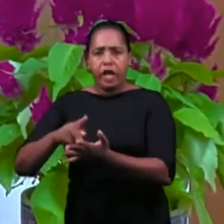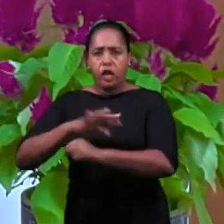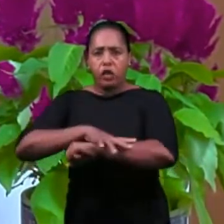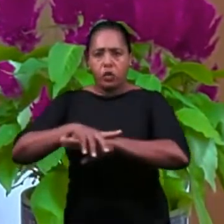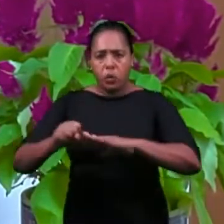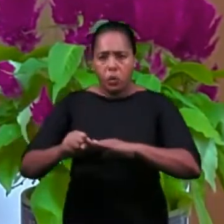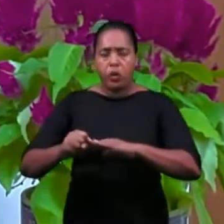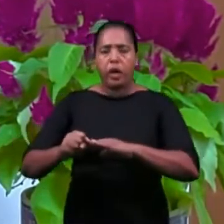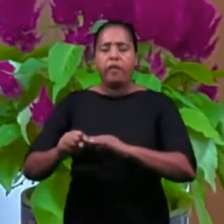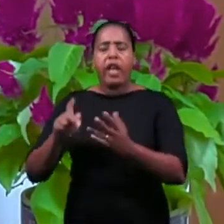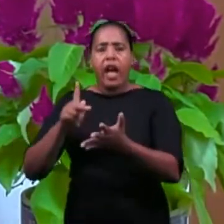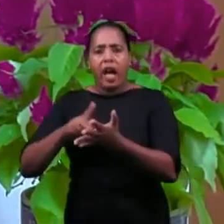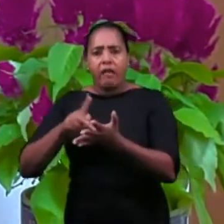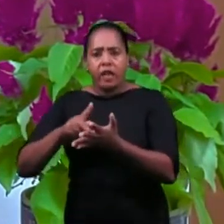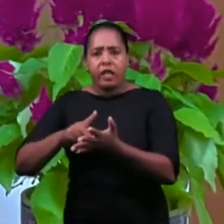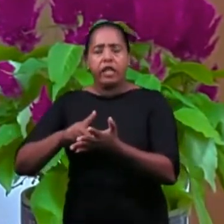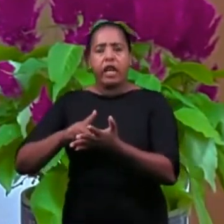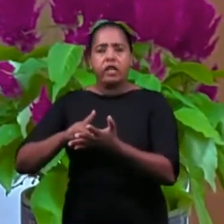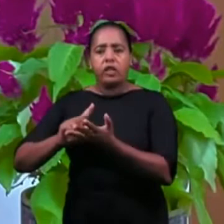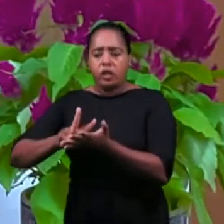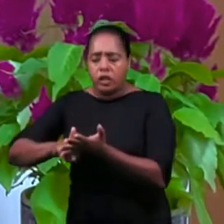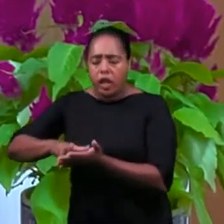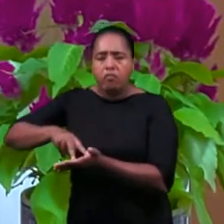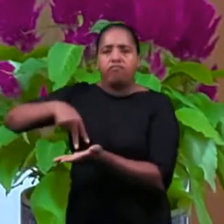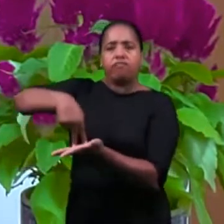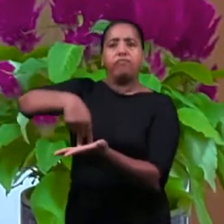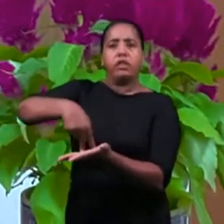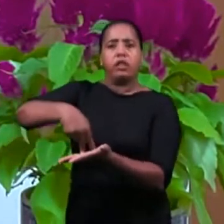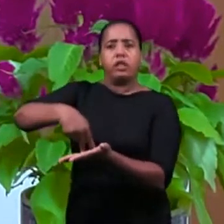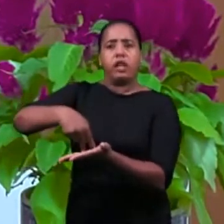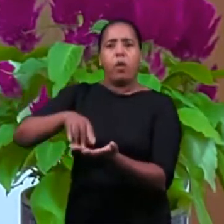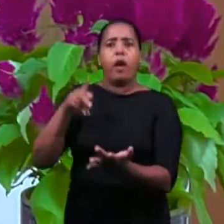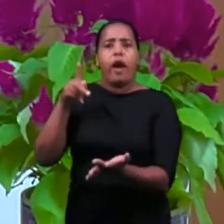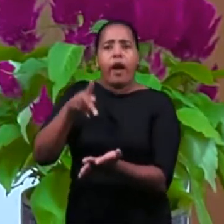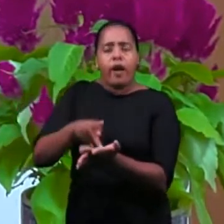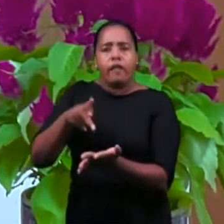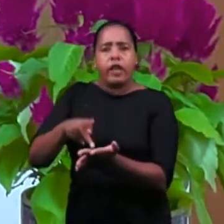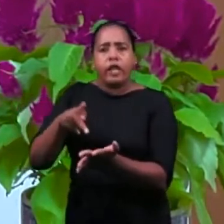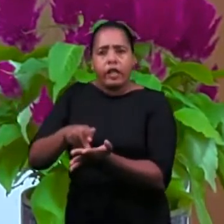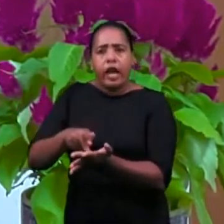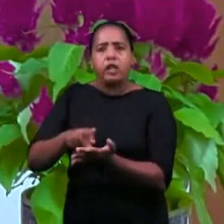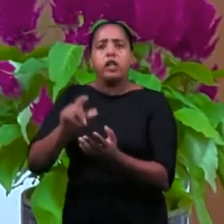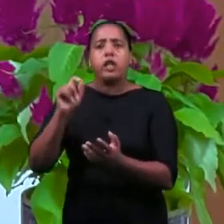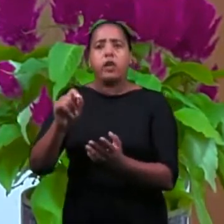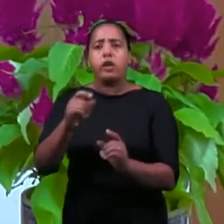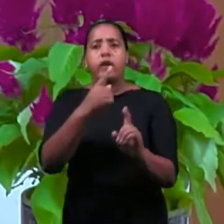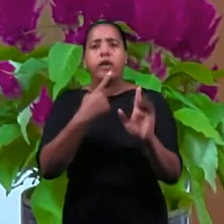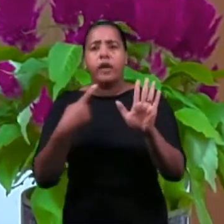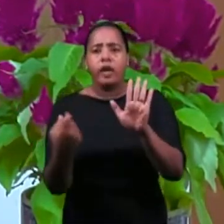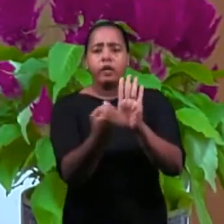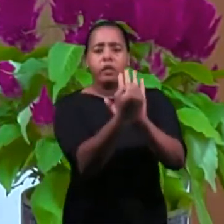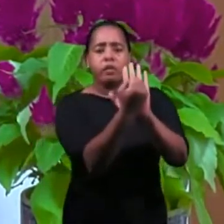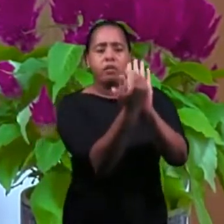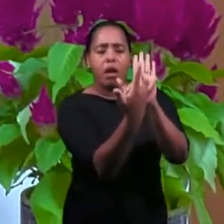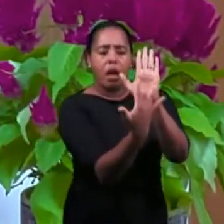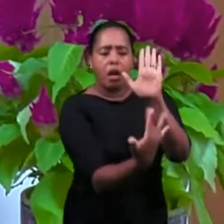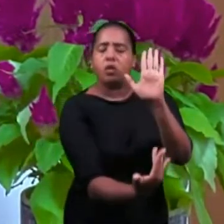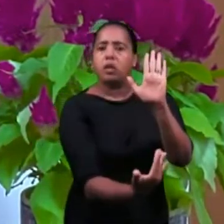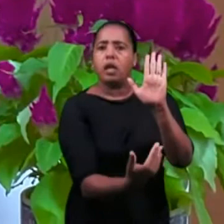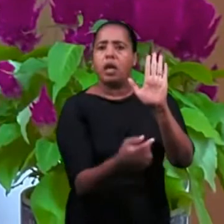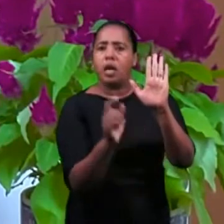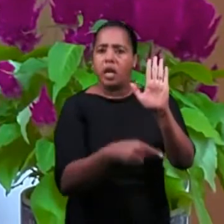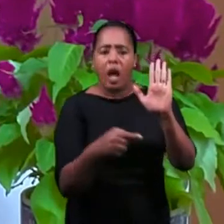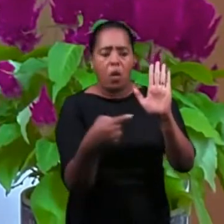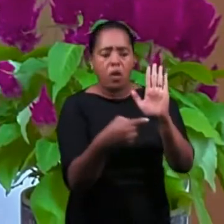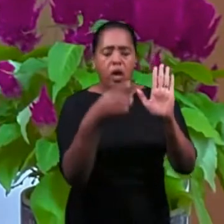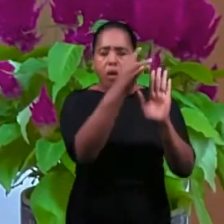da ressurreição, a verdade que ele entregou para o homem, que é o seu sangue, que é o seu espírito. que é o